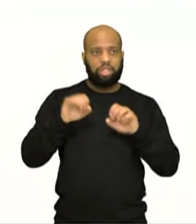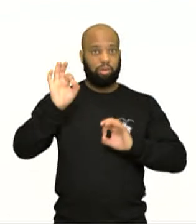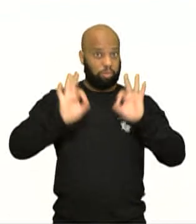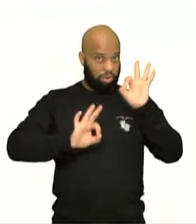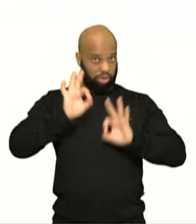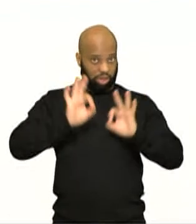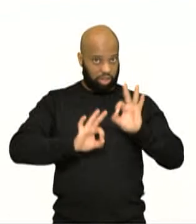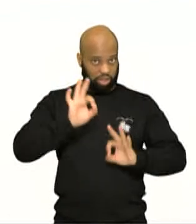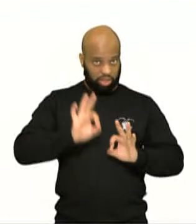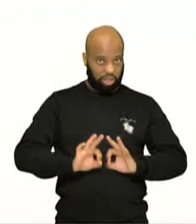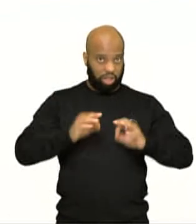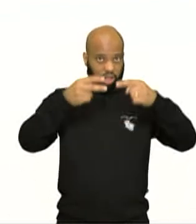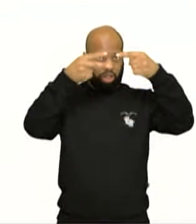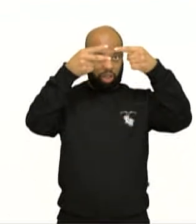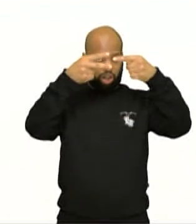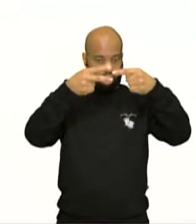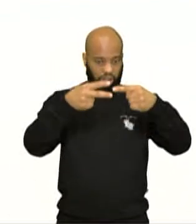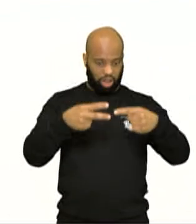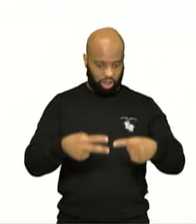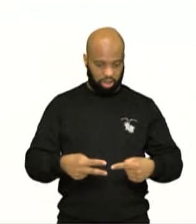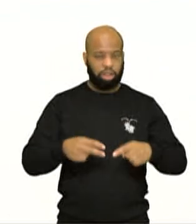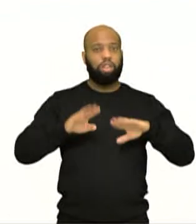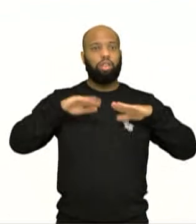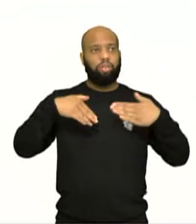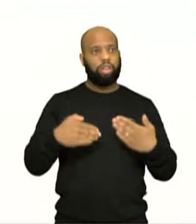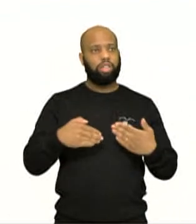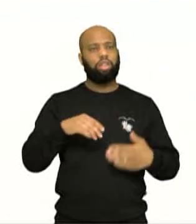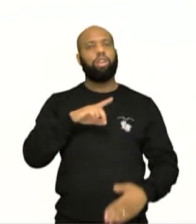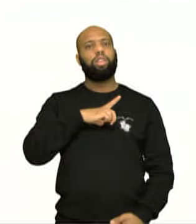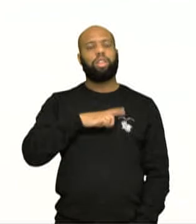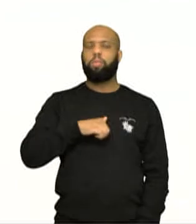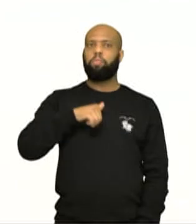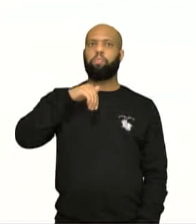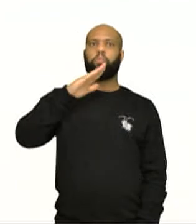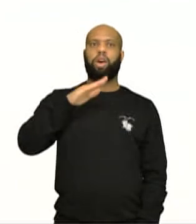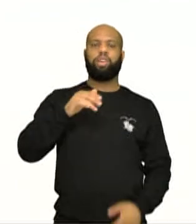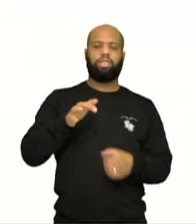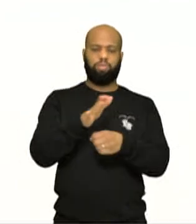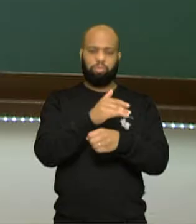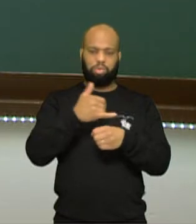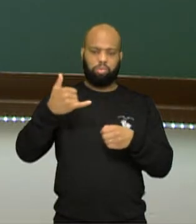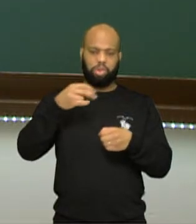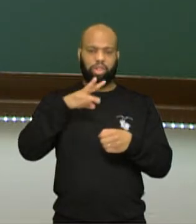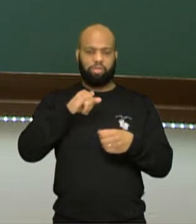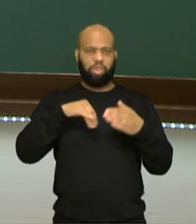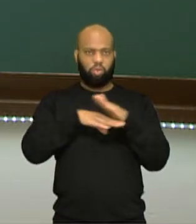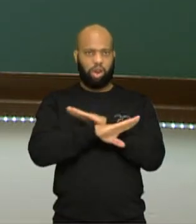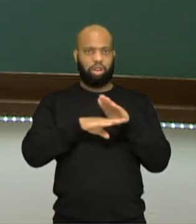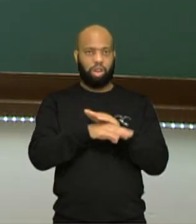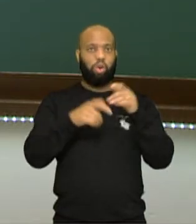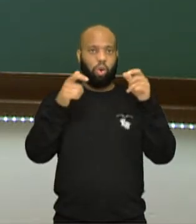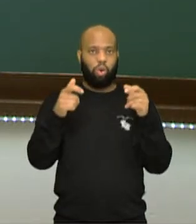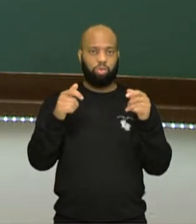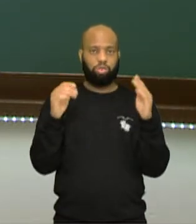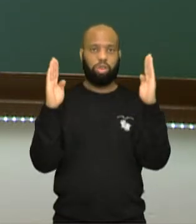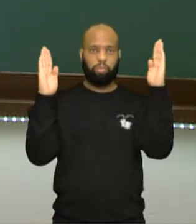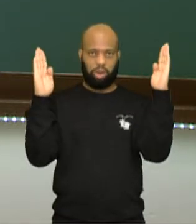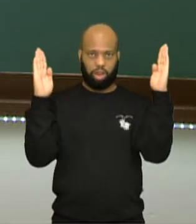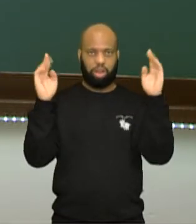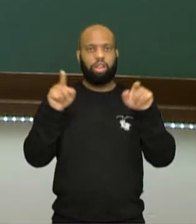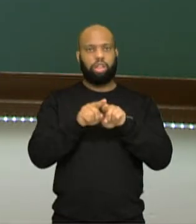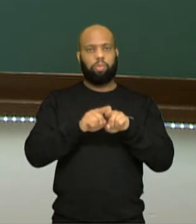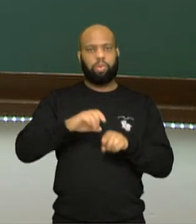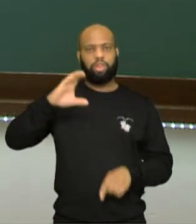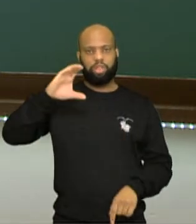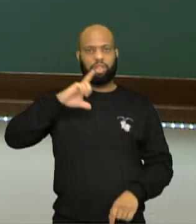preciso para Linhares se possa elétricos mas carga elétrica vai ser cumulada nessas placas paralelas e mais